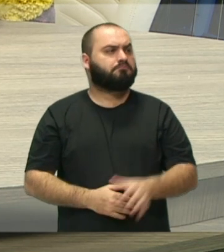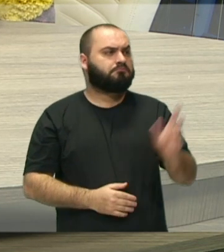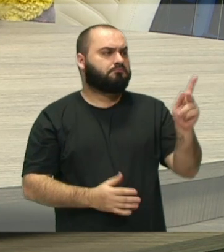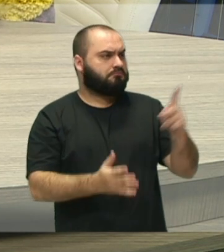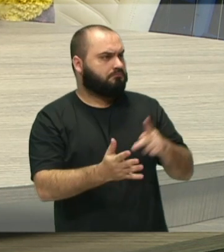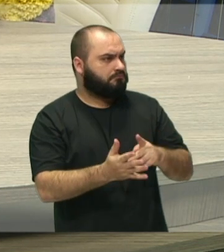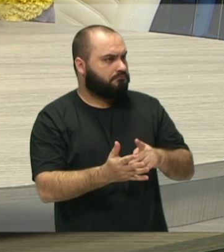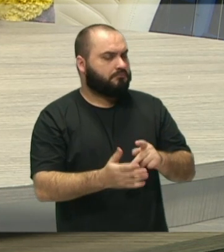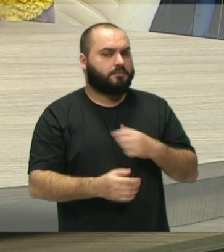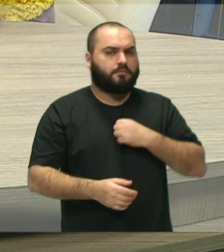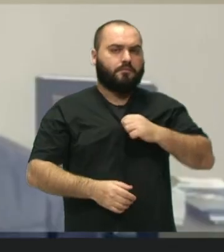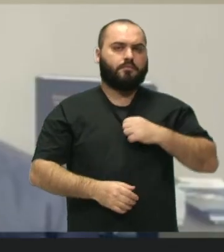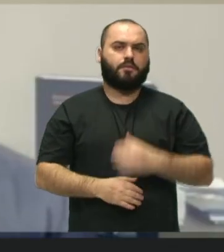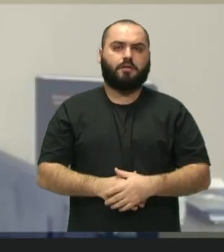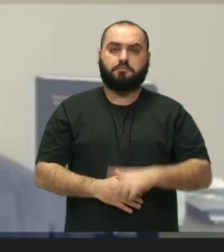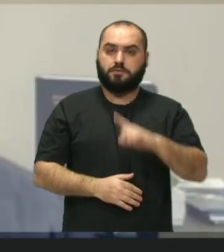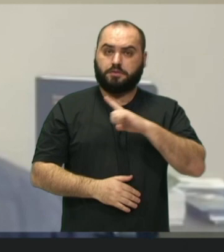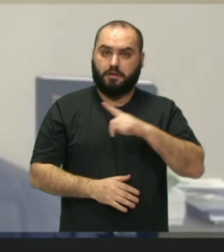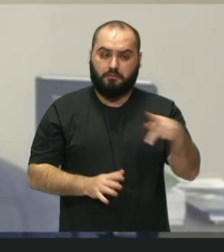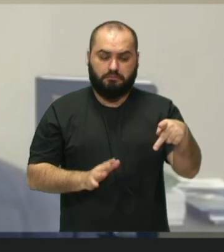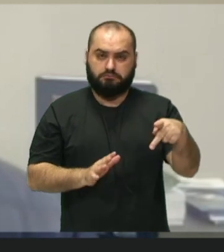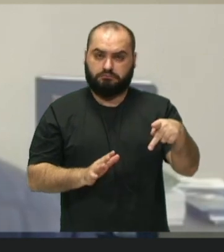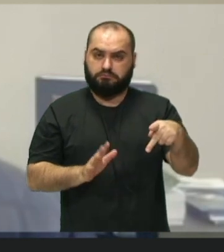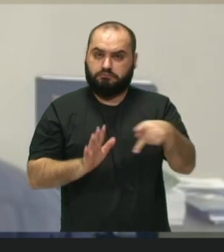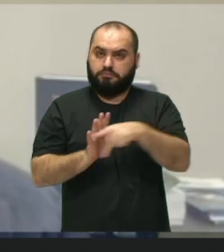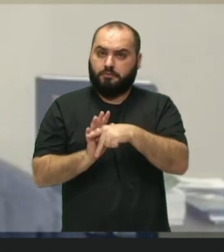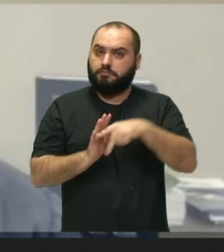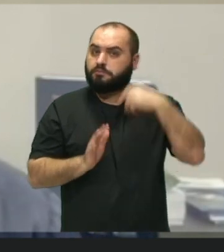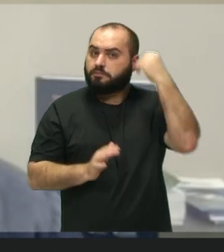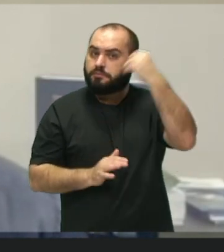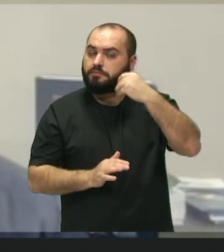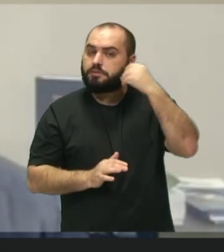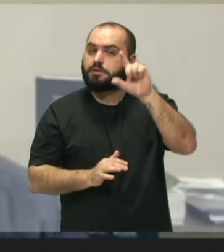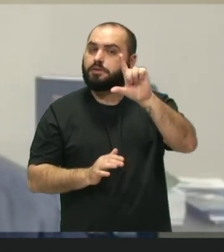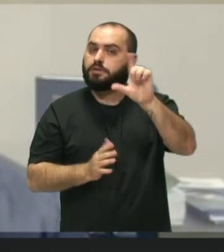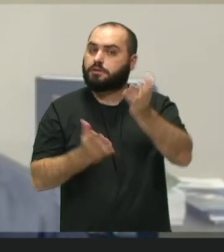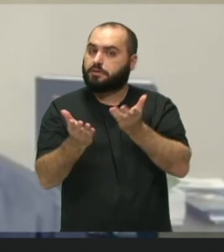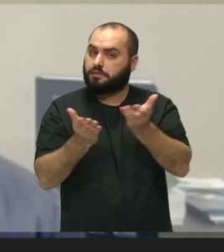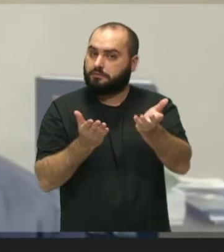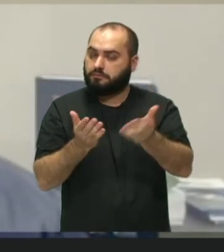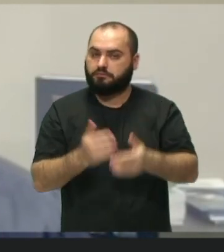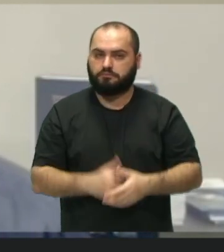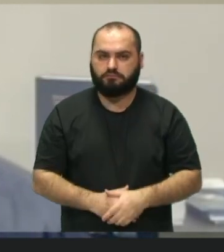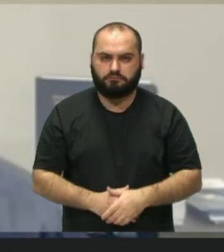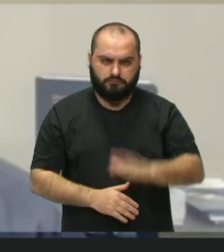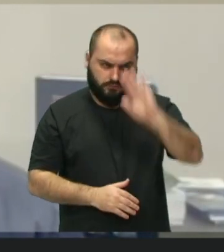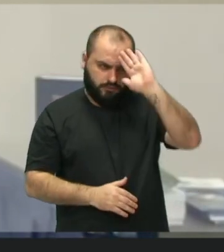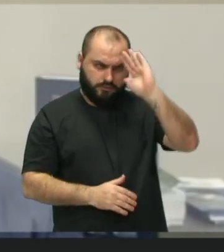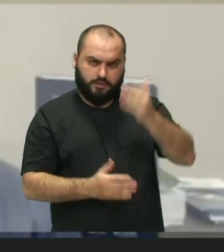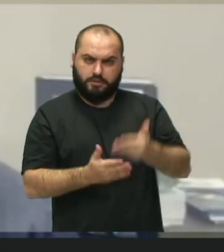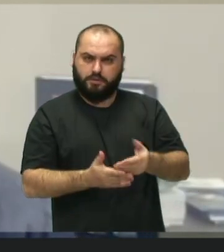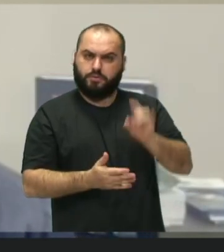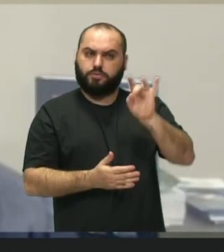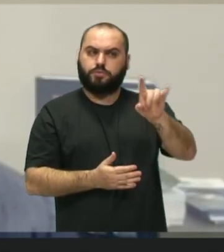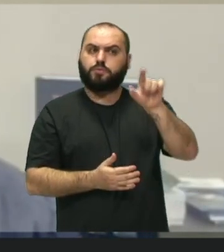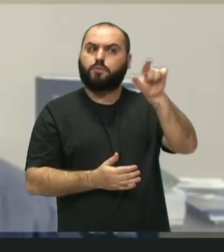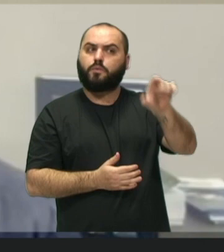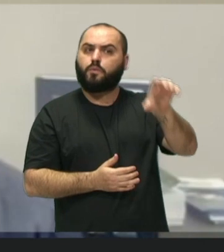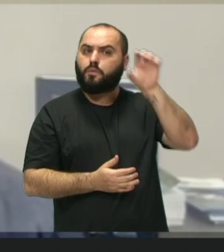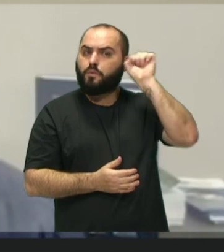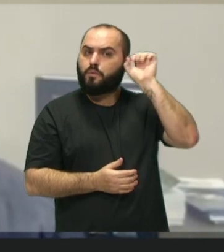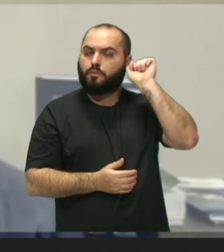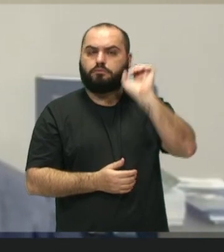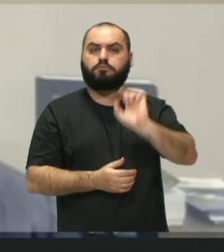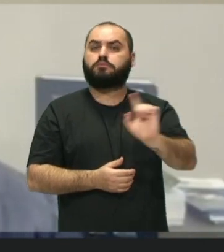que ter a sua própria experiência na licitação. Não acredite apenas no que você ouve. Eu conheço